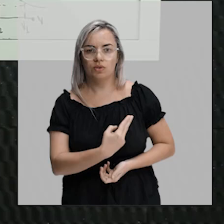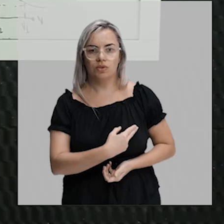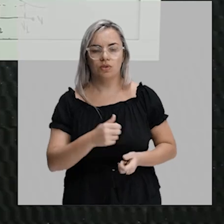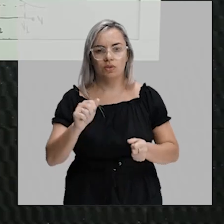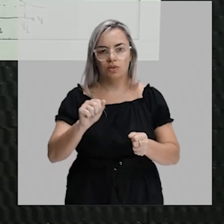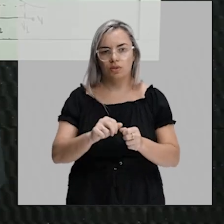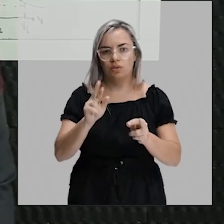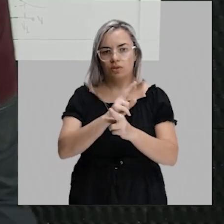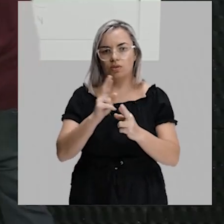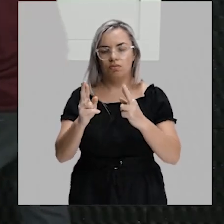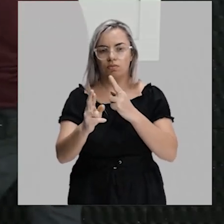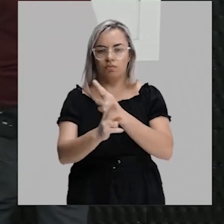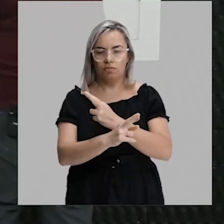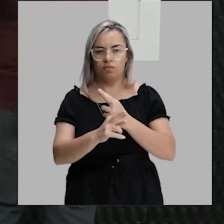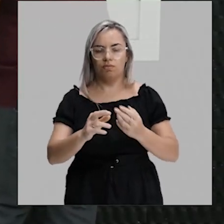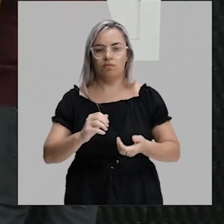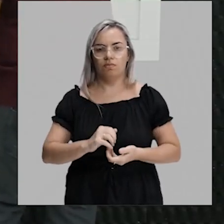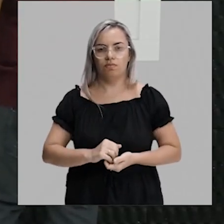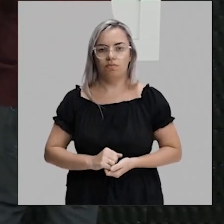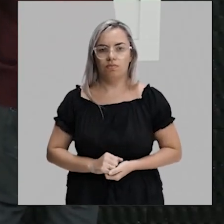seguinte, relacionando